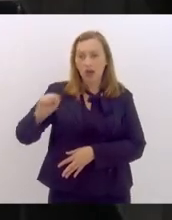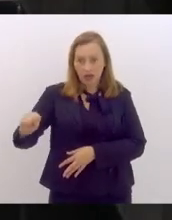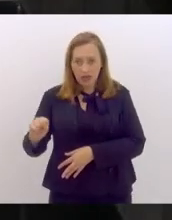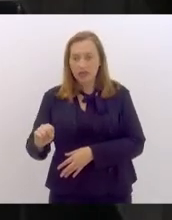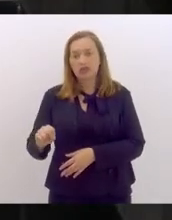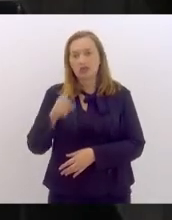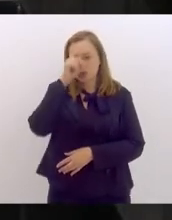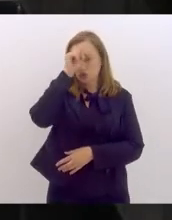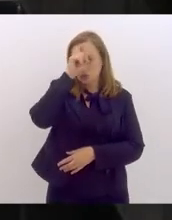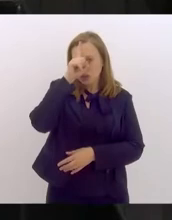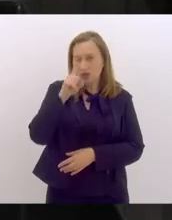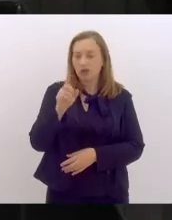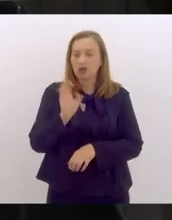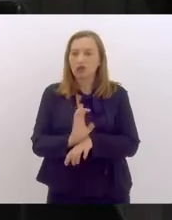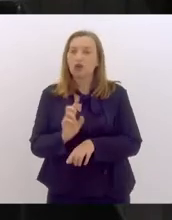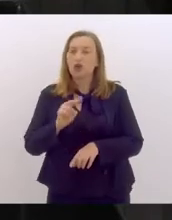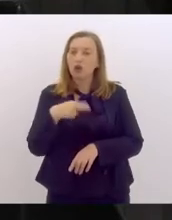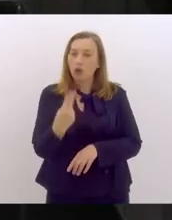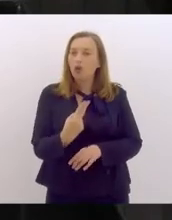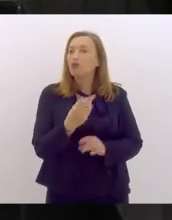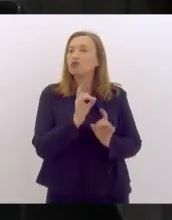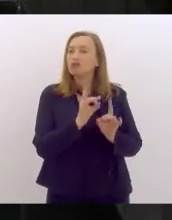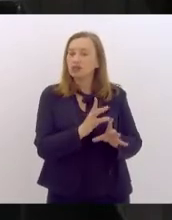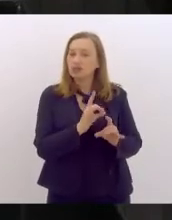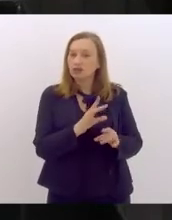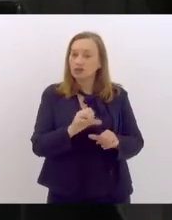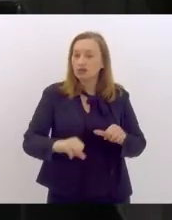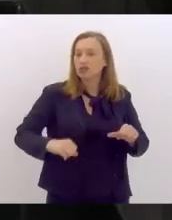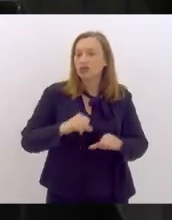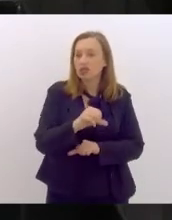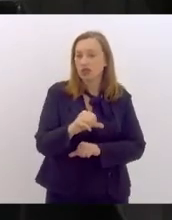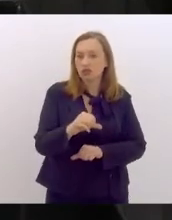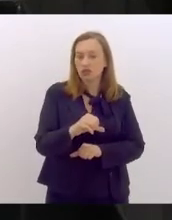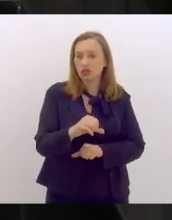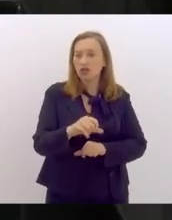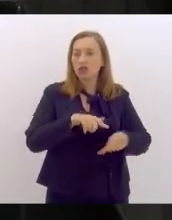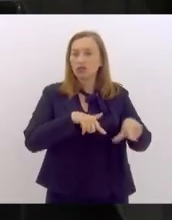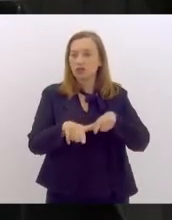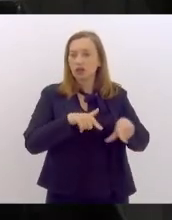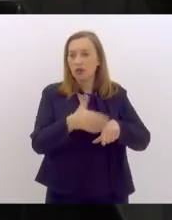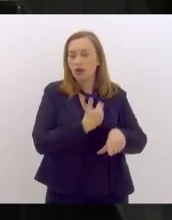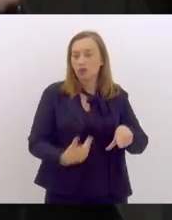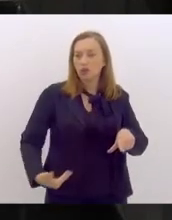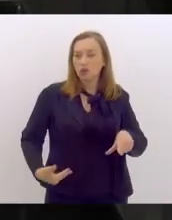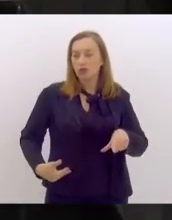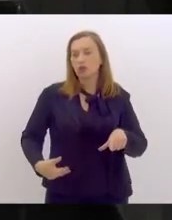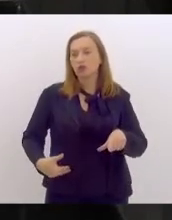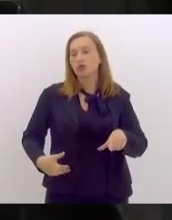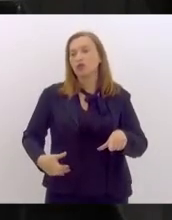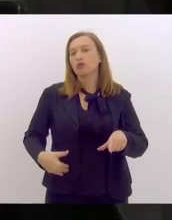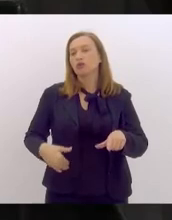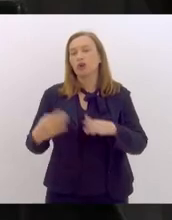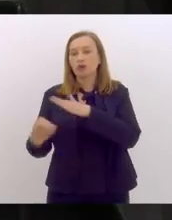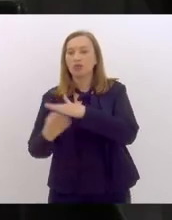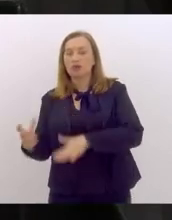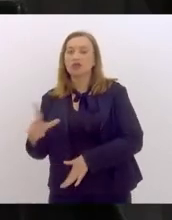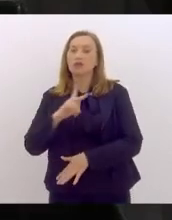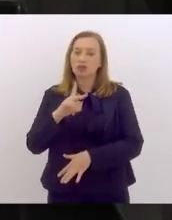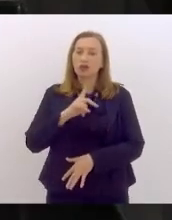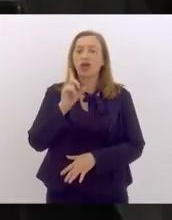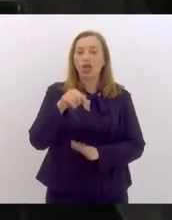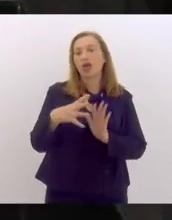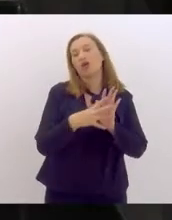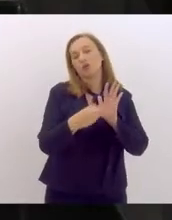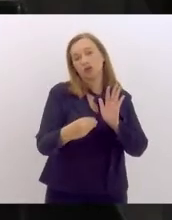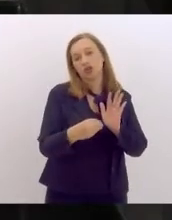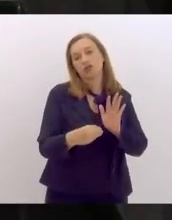e hospitais estaduais ou você privatizar quando você transfere a operação de um serviço que é público para uma operadora privada esse também o modelo uma uma